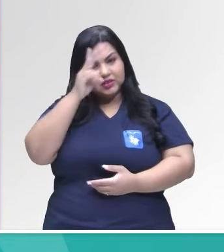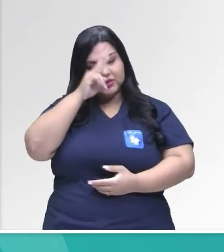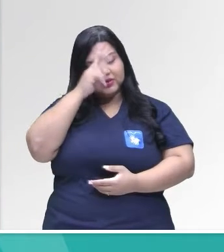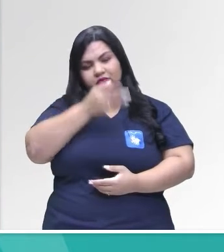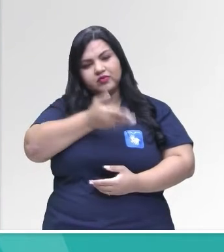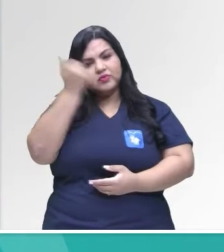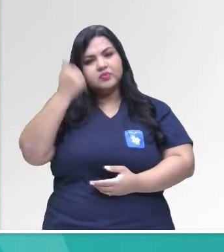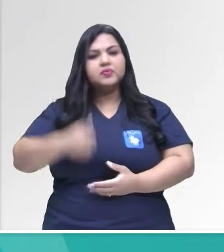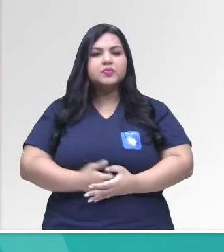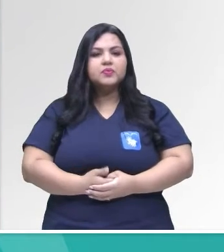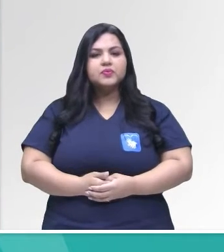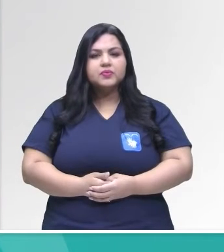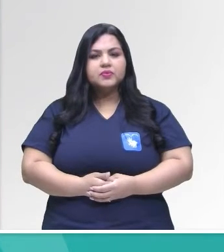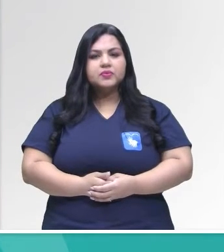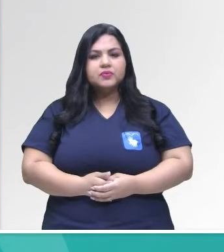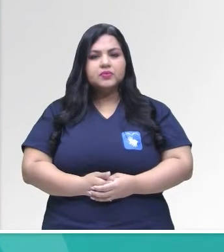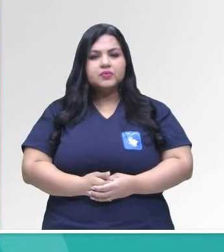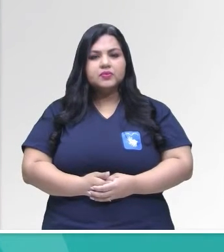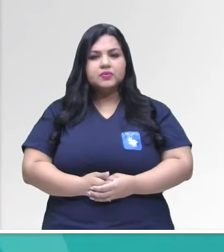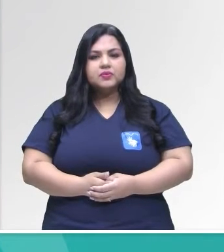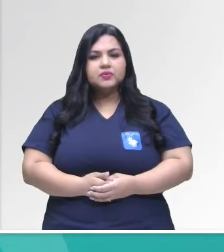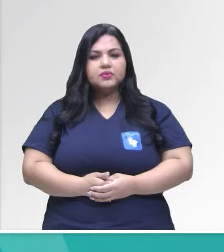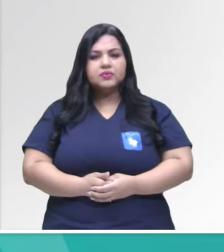Pay attention.